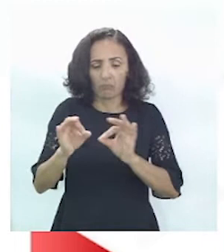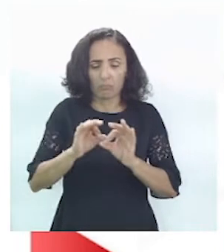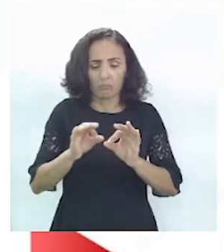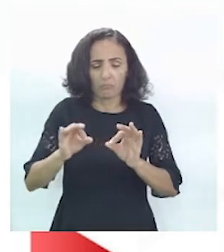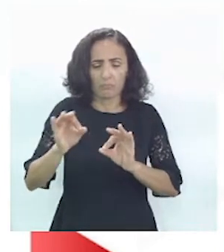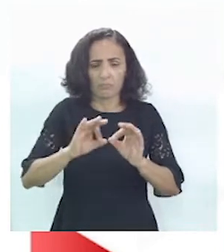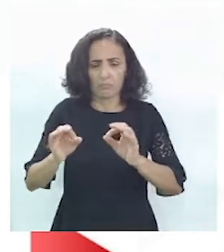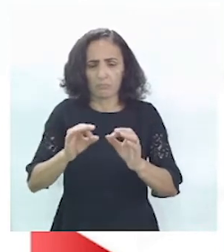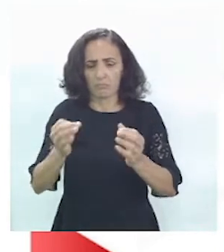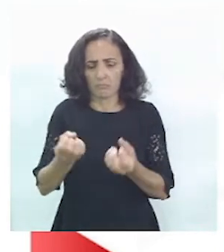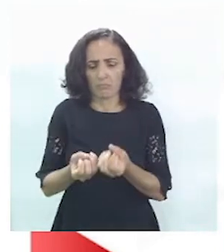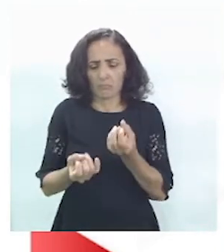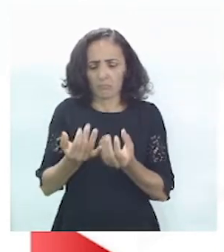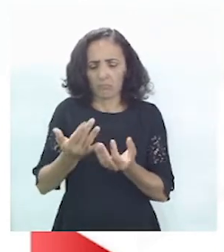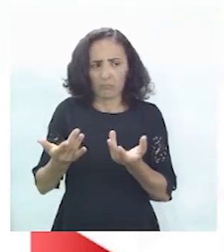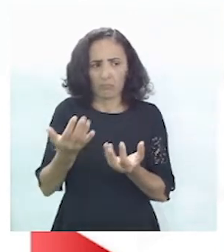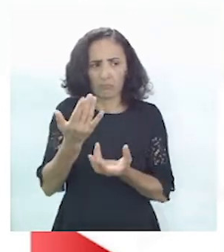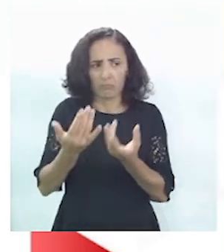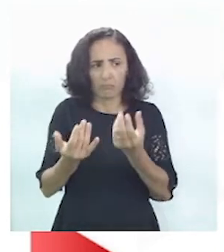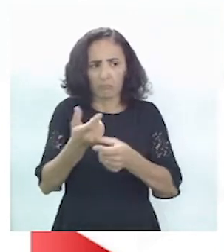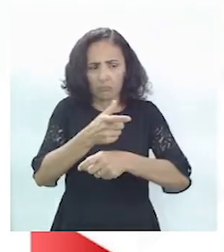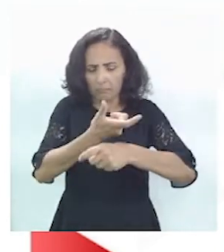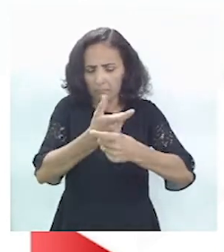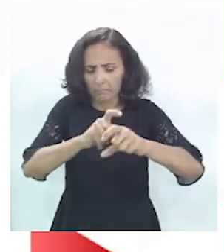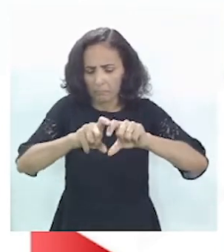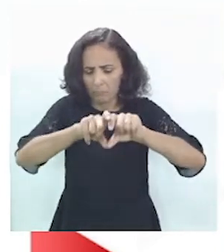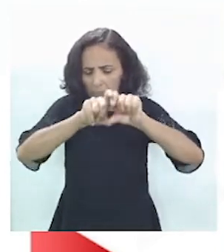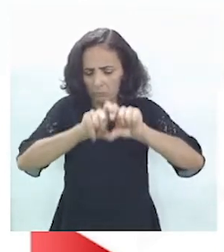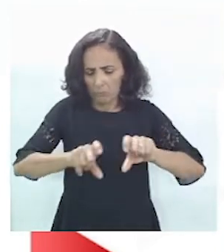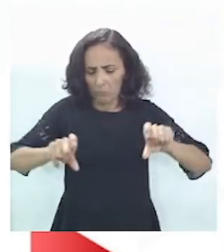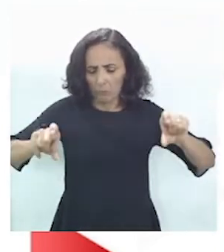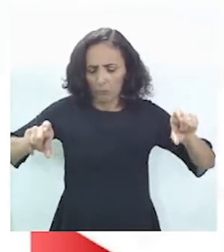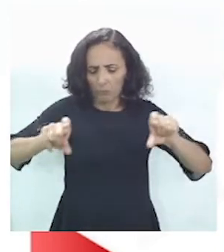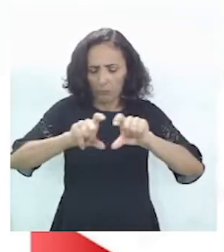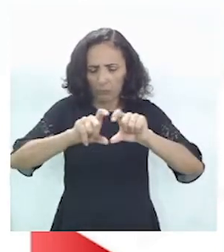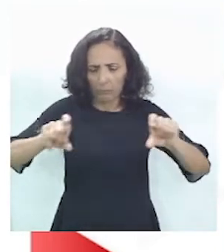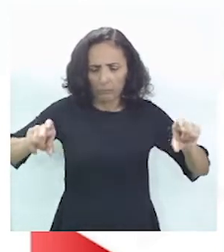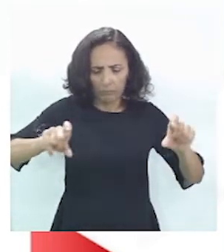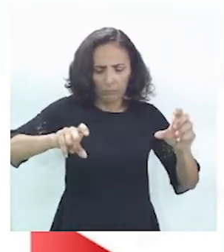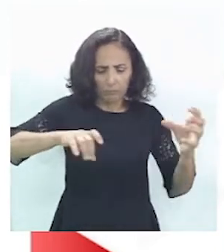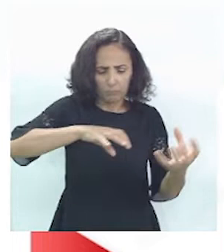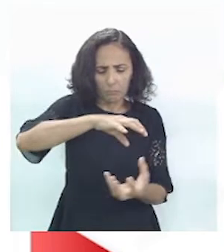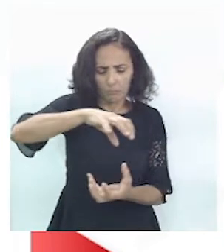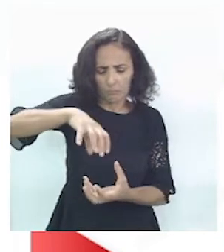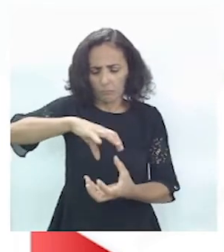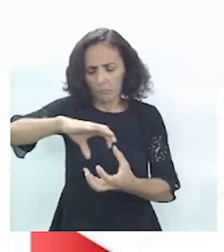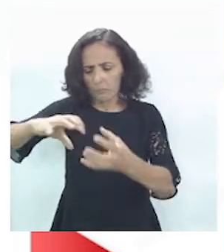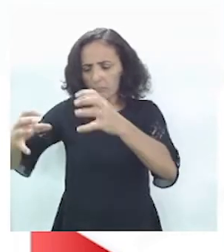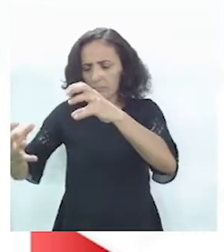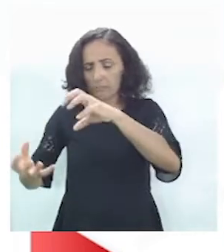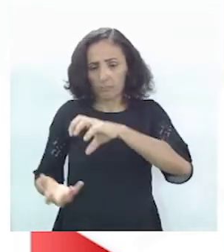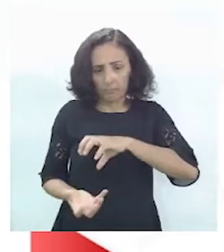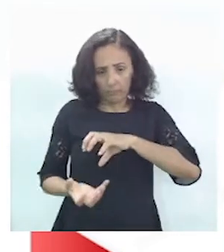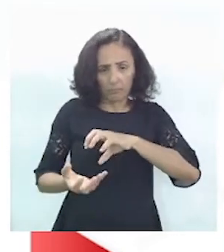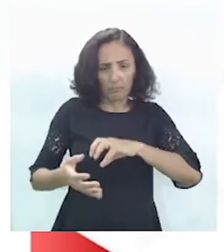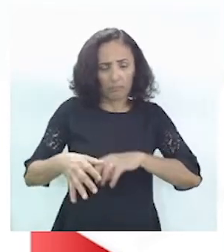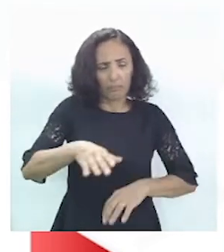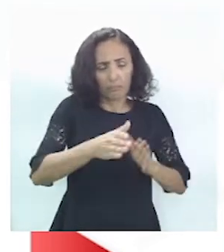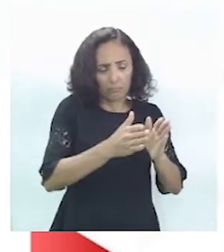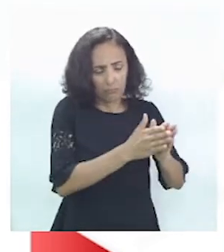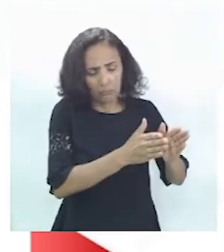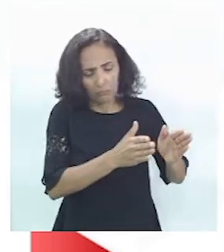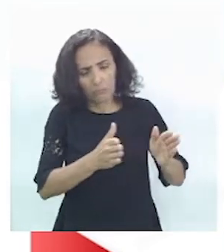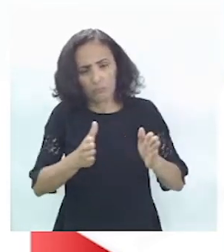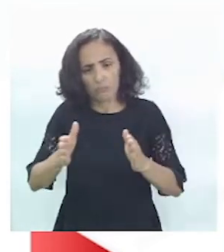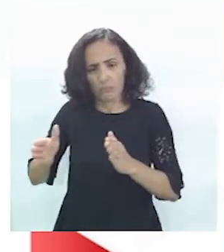uma alta pressão por uma tubulação que vai fazer girar as pás da turbina, cujo eixo ele